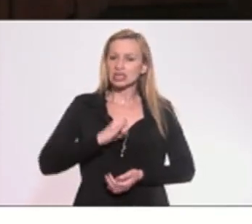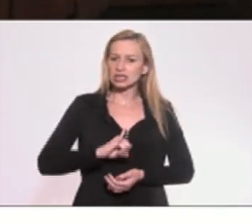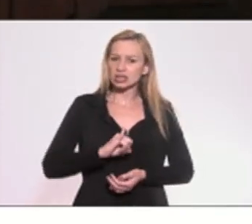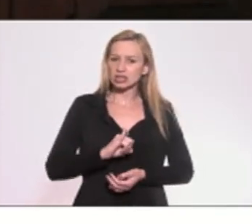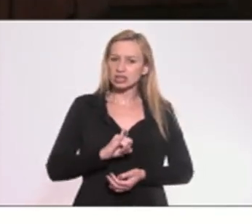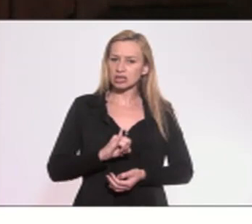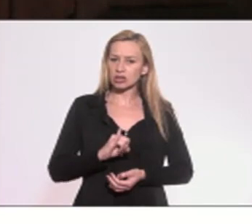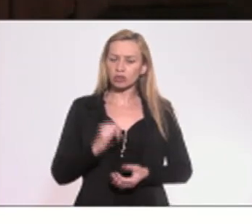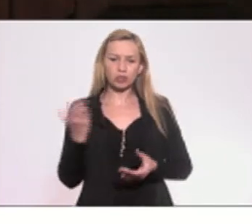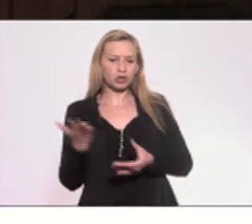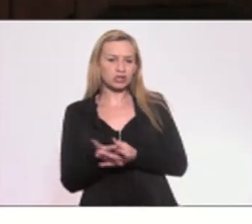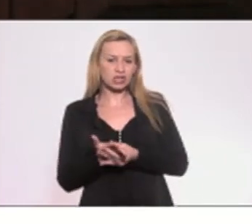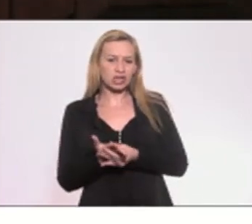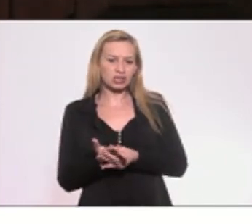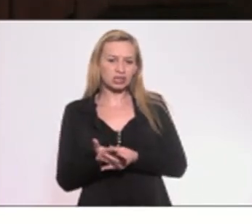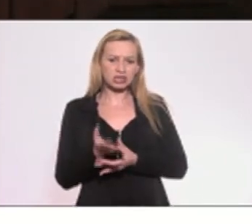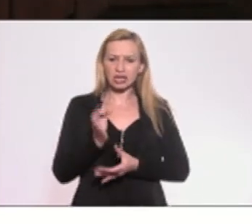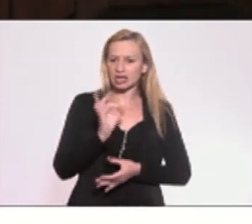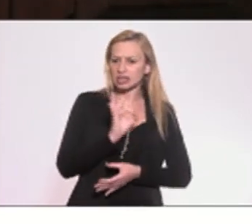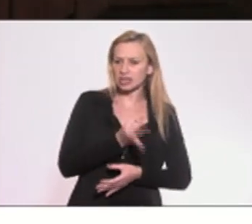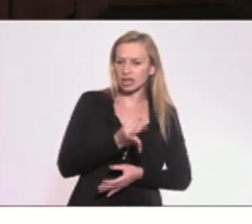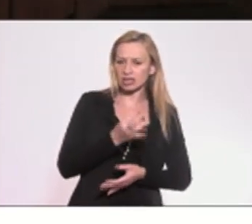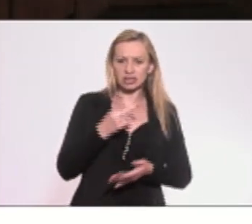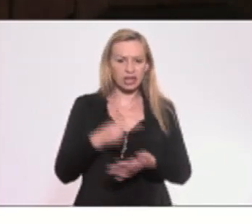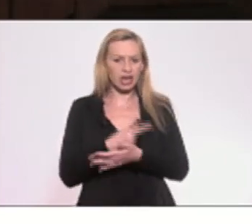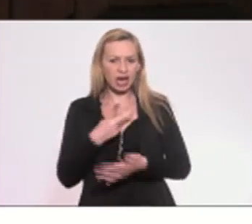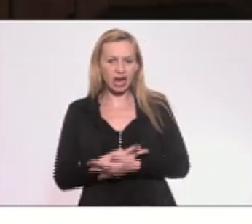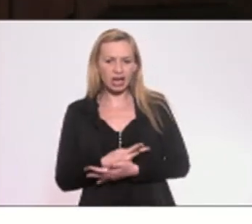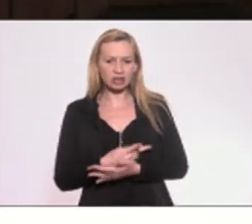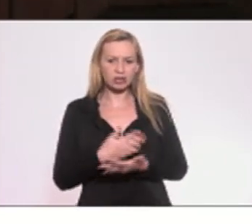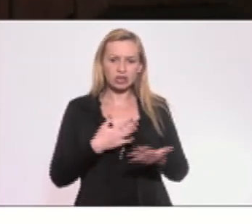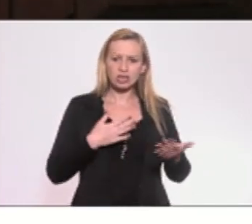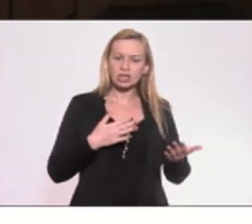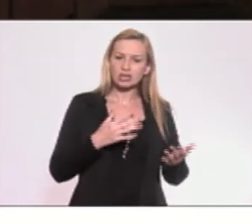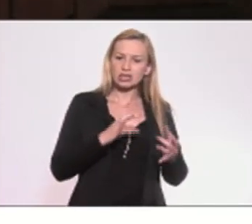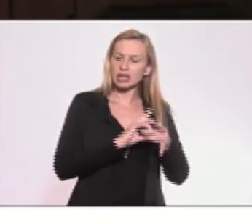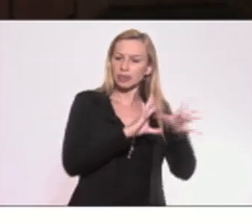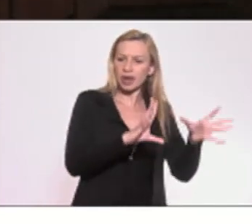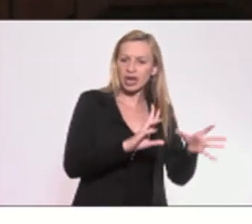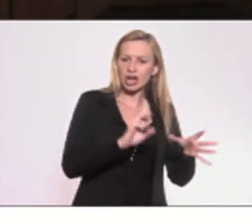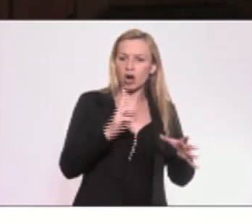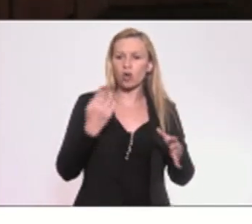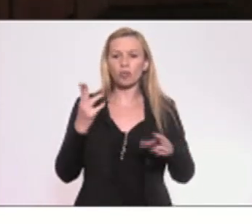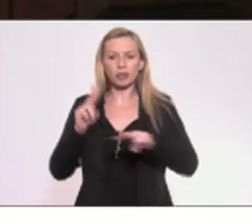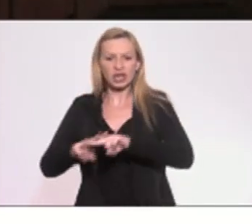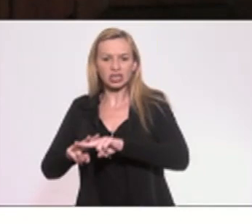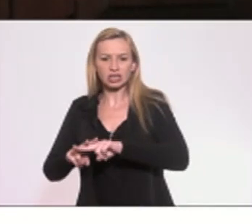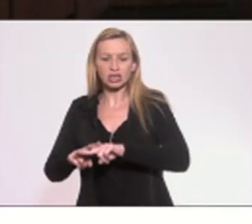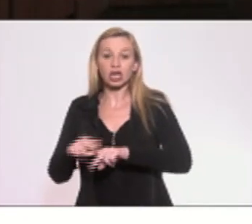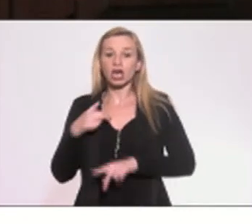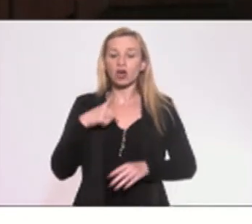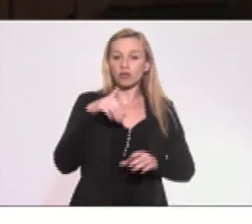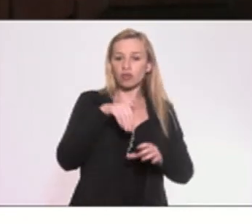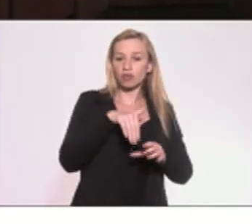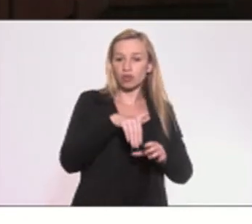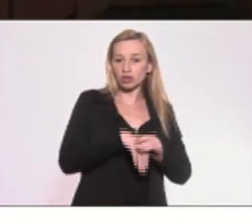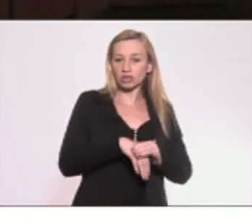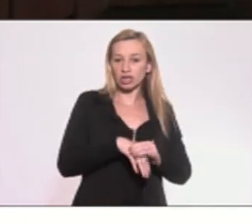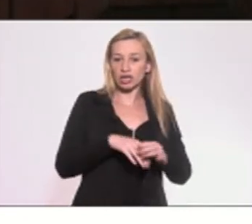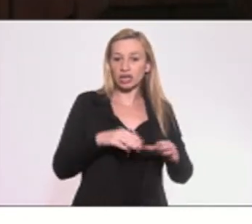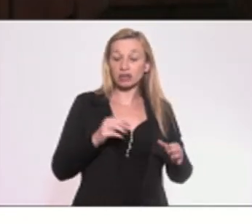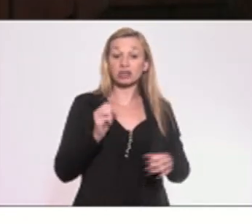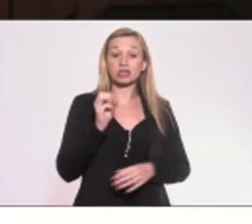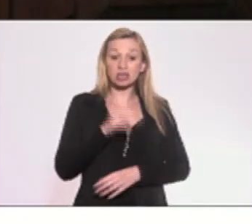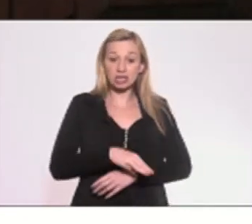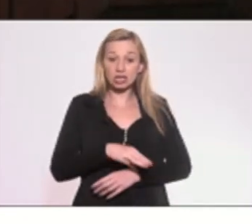está de uma forma ou está de outra, se manda soltar, se manda prender. Nós temos aqui, e eu votei pelo sim, porque eles não cumpriram o